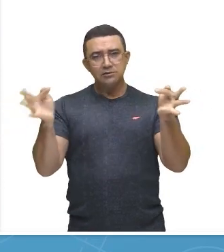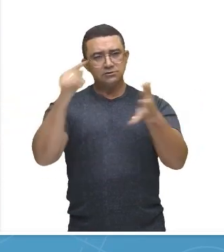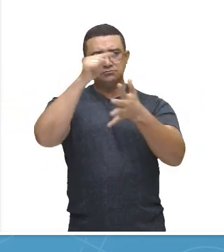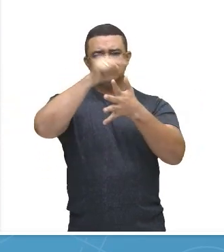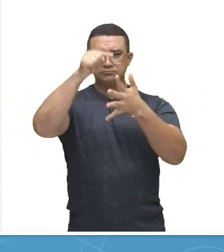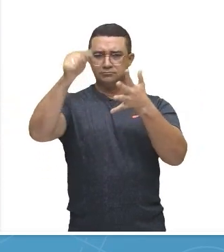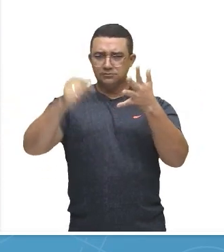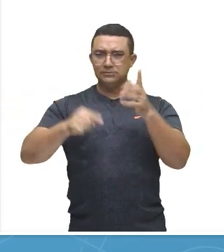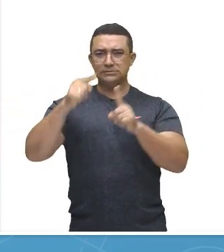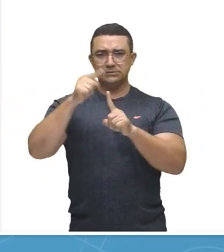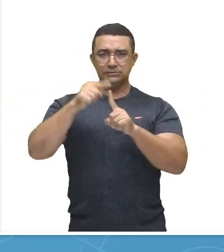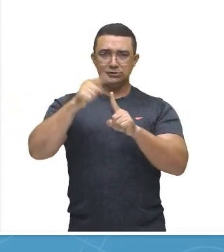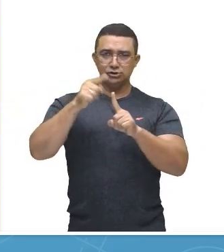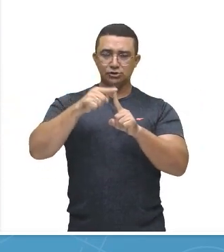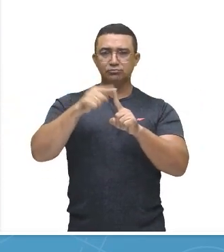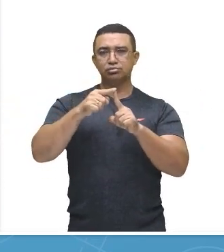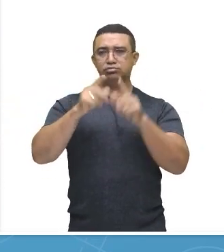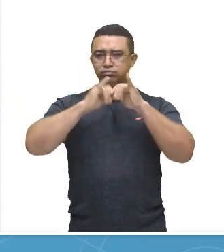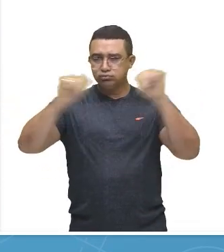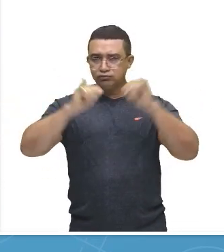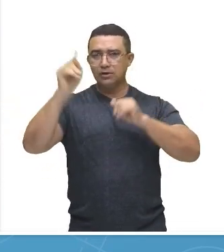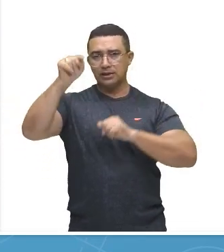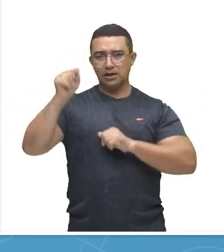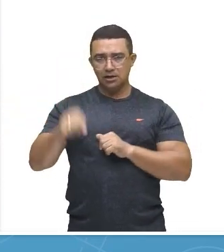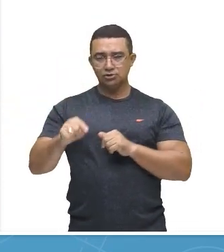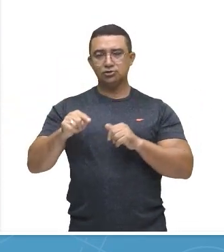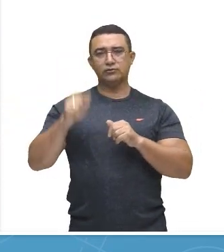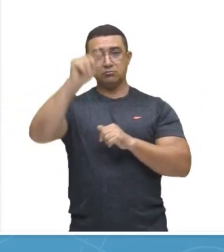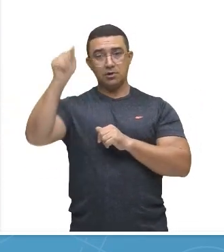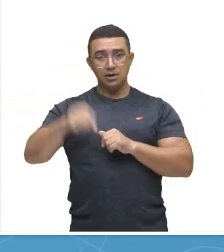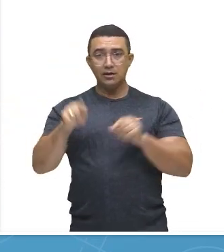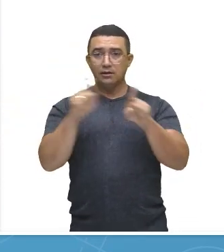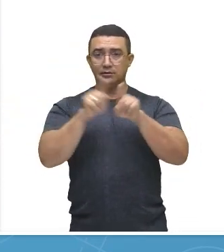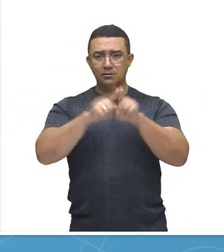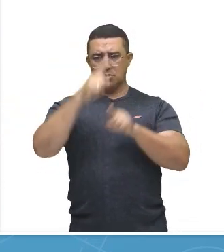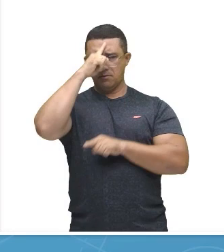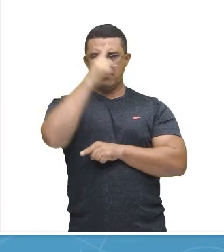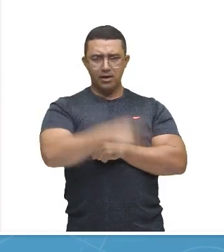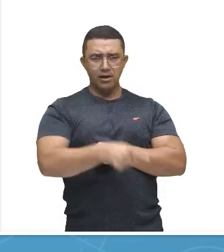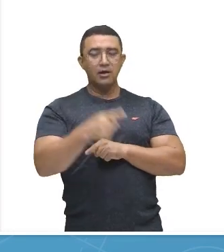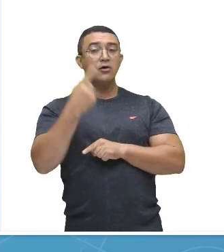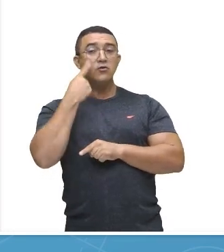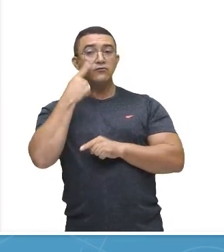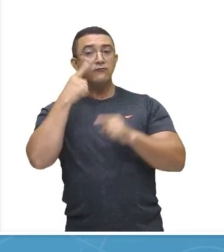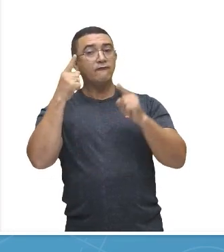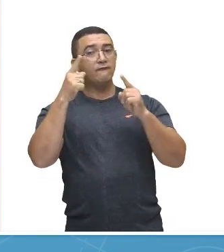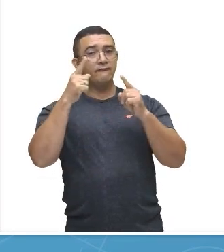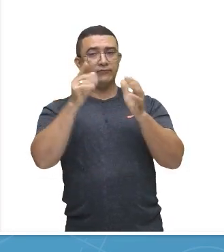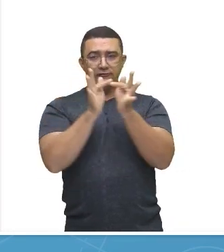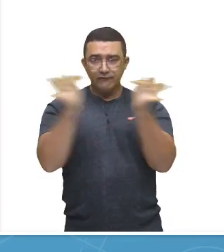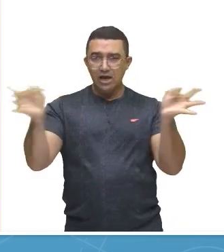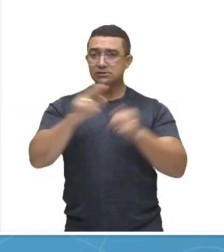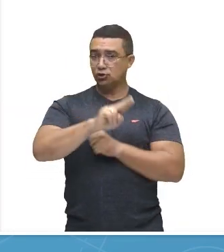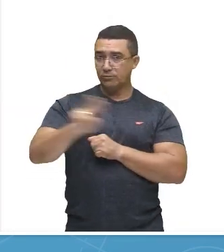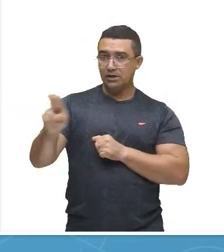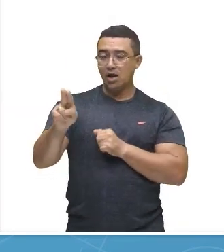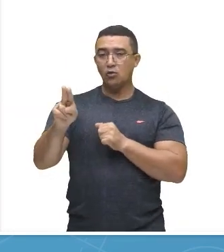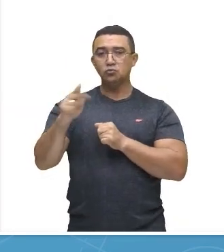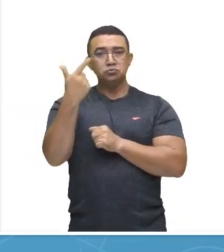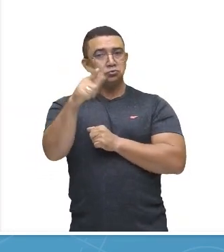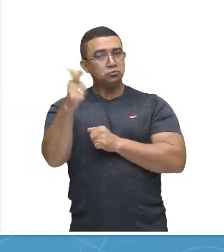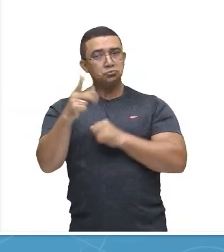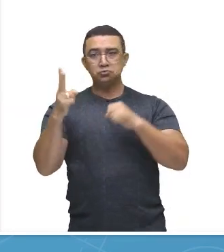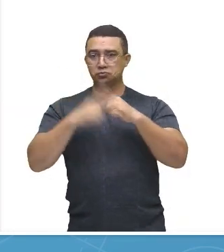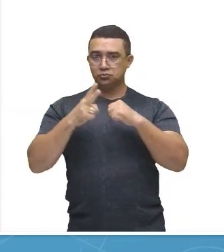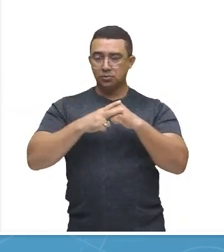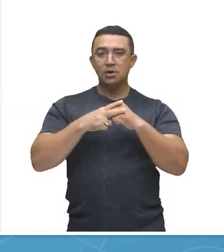a frase interrogativa, exclamativa, imperativa. Nós vimos frase nominal sem verbo, frase verbal com verbo,